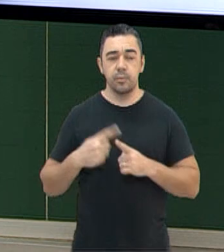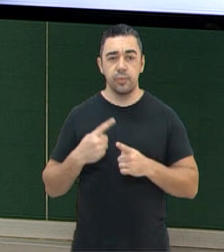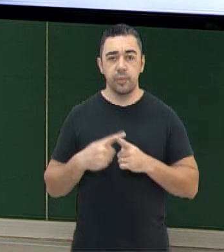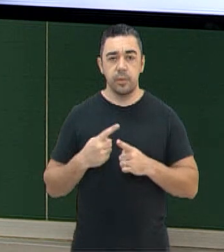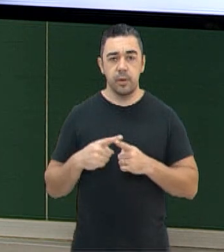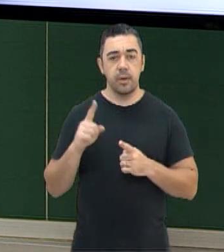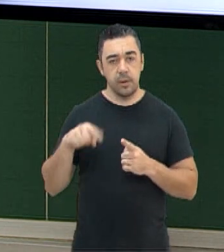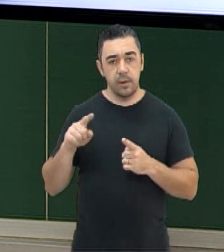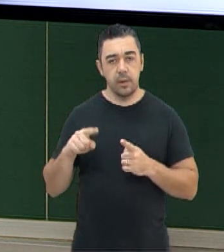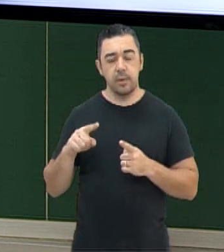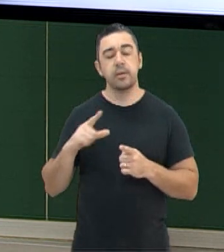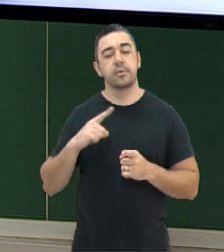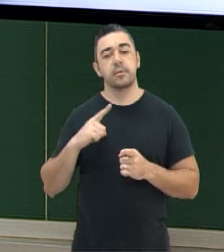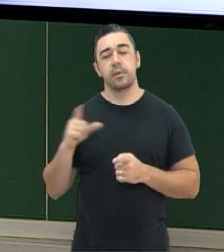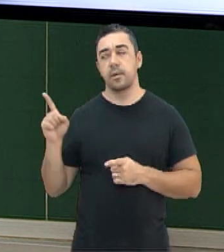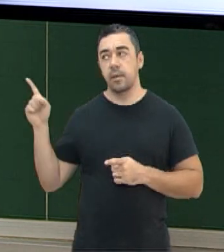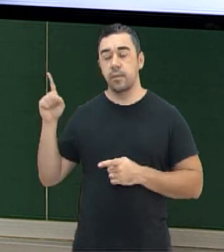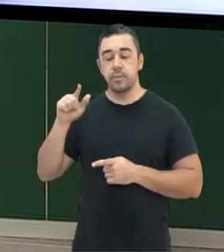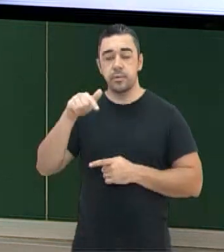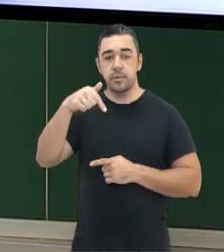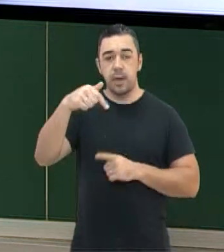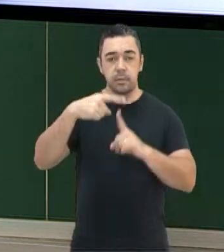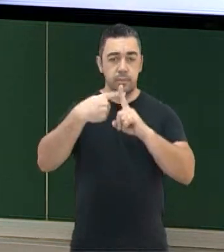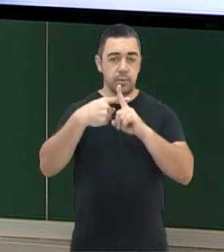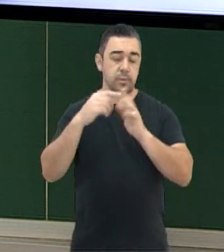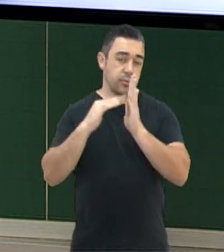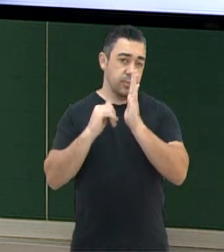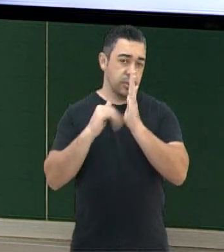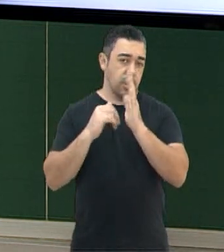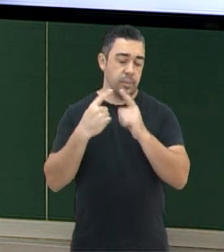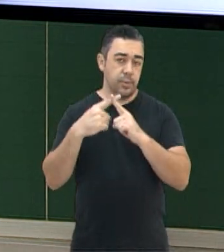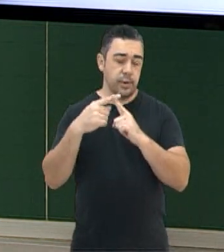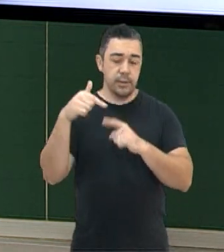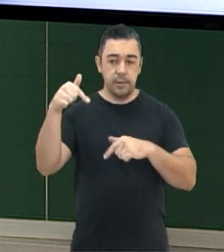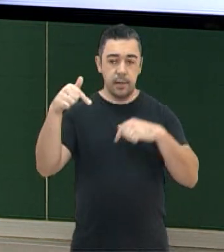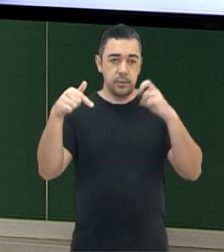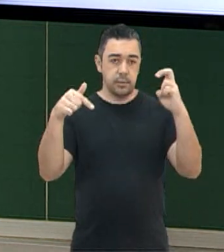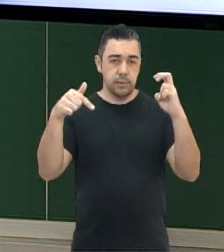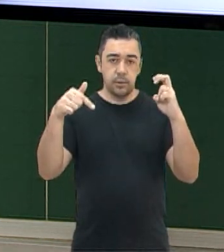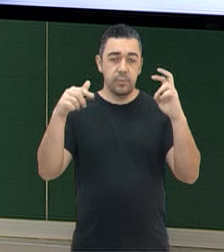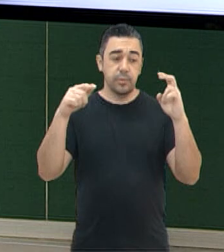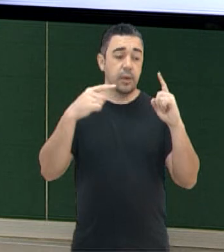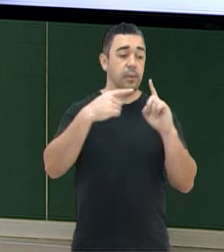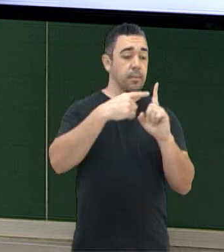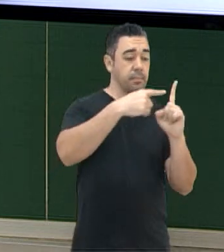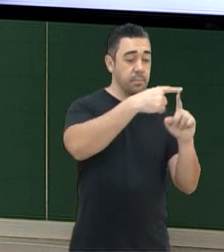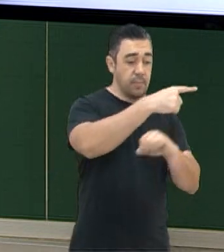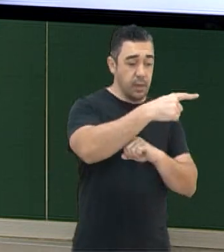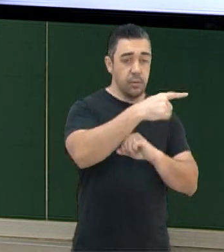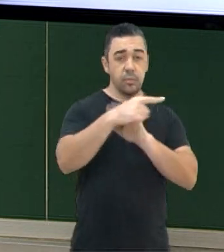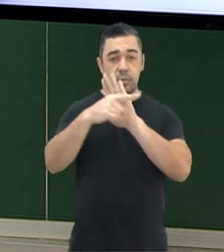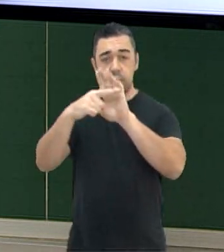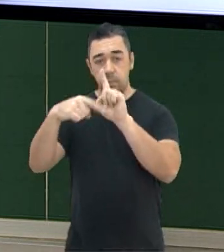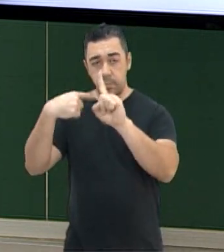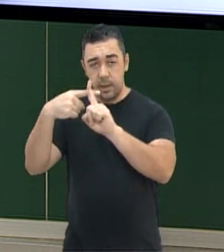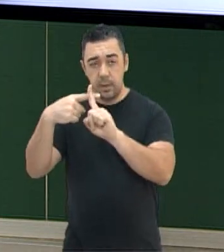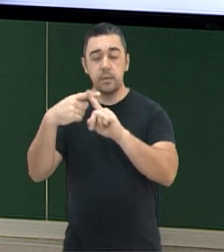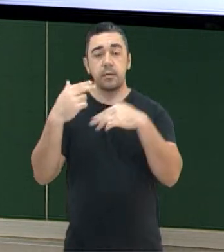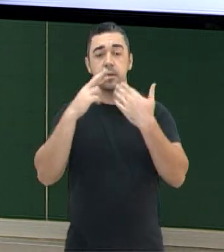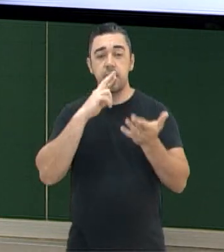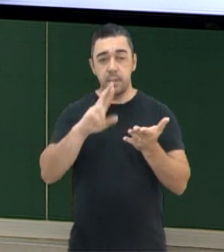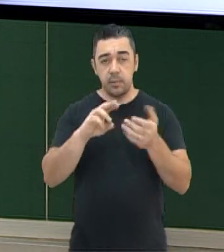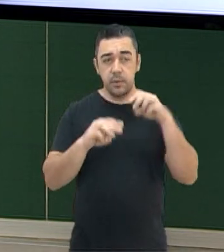sinal maior é do 7. Mas eu subtraio porque os dois têm sinais diferentes. Então, resposta da